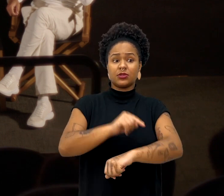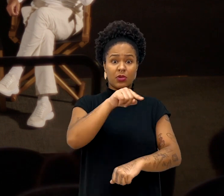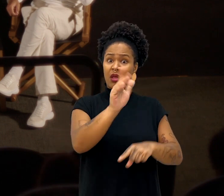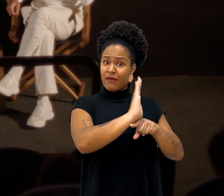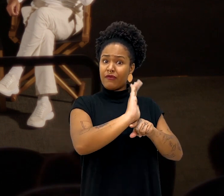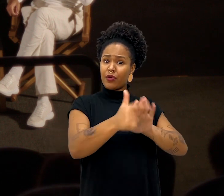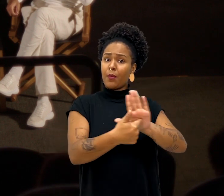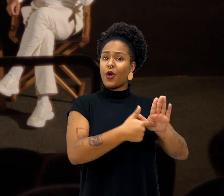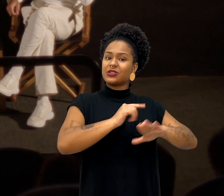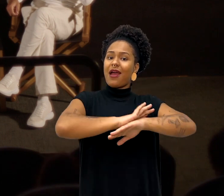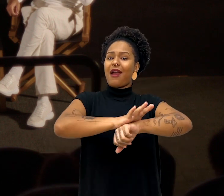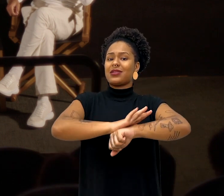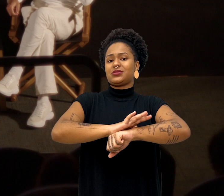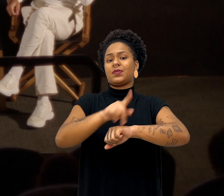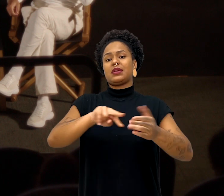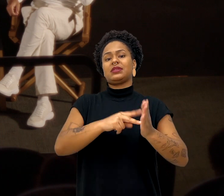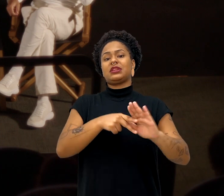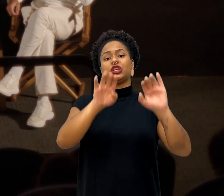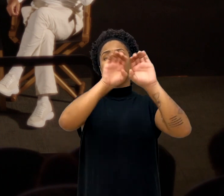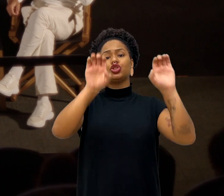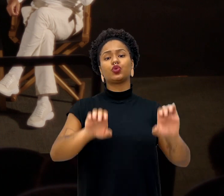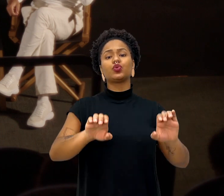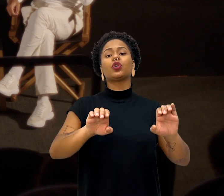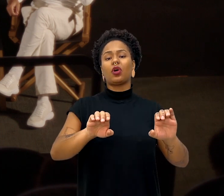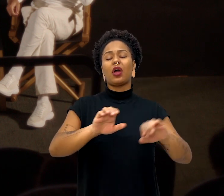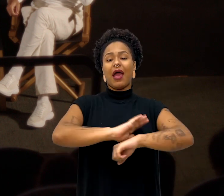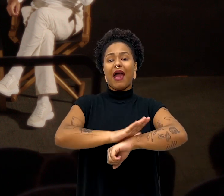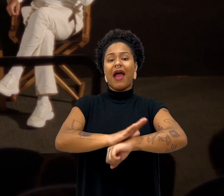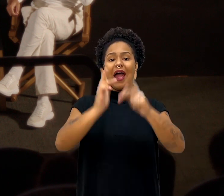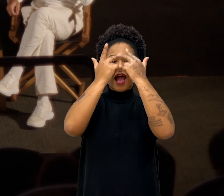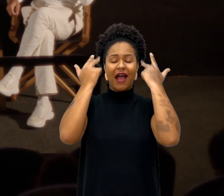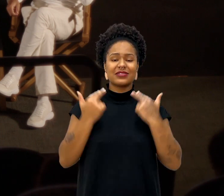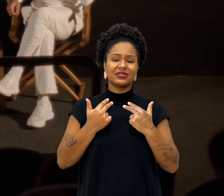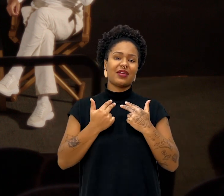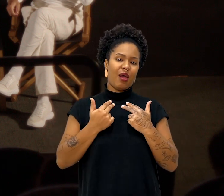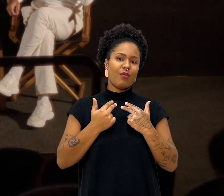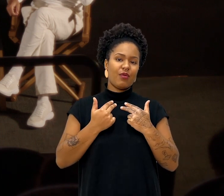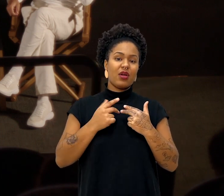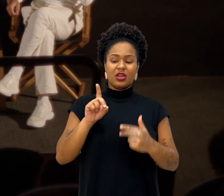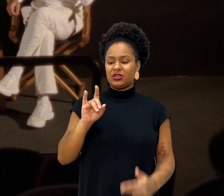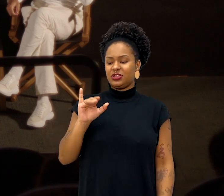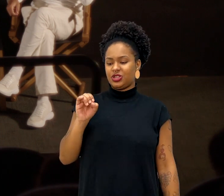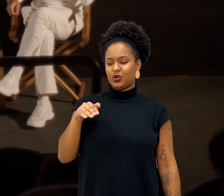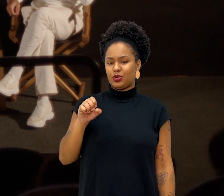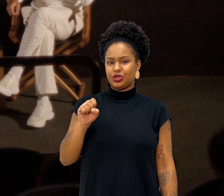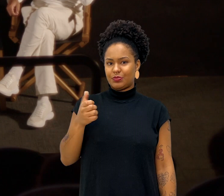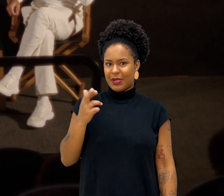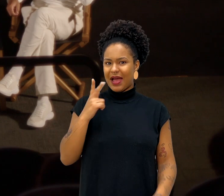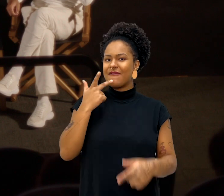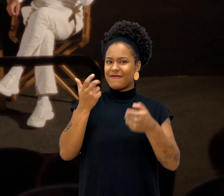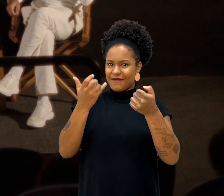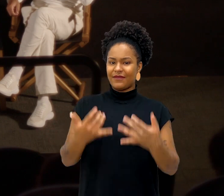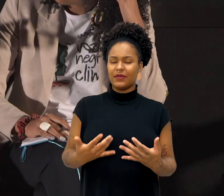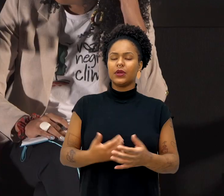colonialidades, raça, racismo. Então, esse filme é sobre racismo, é sobre uma estrutura racial que a gente vive,